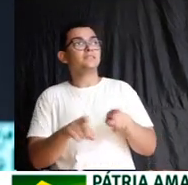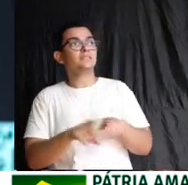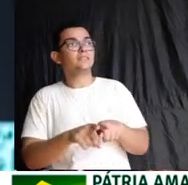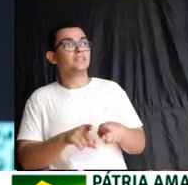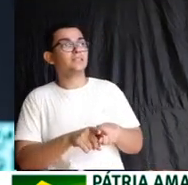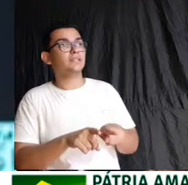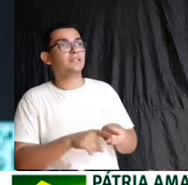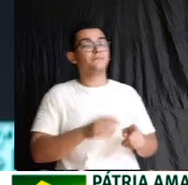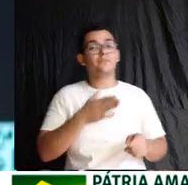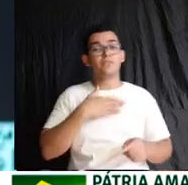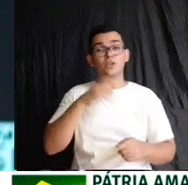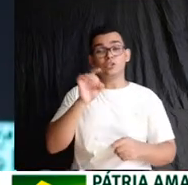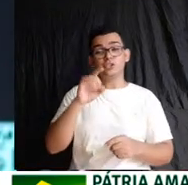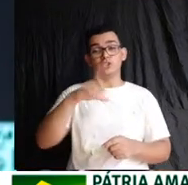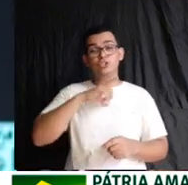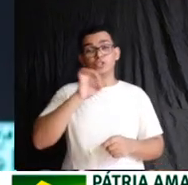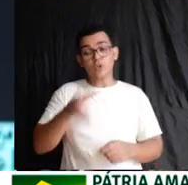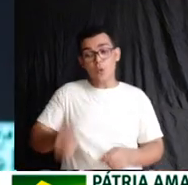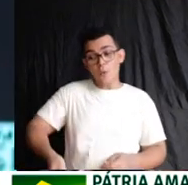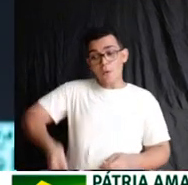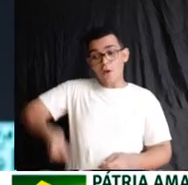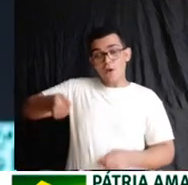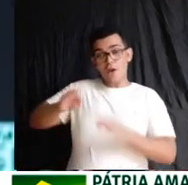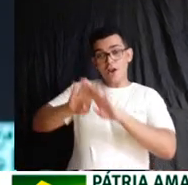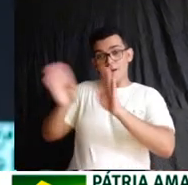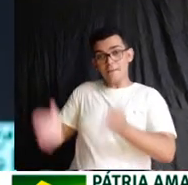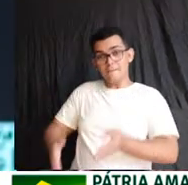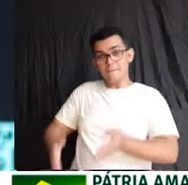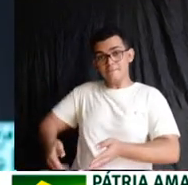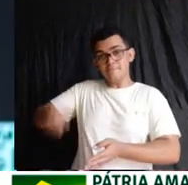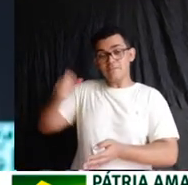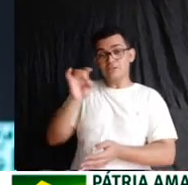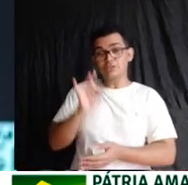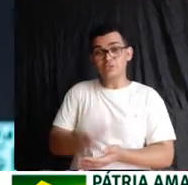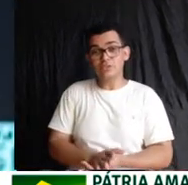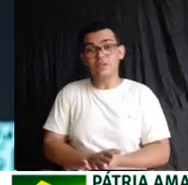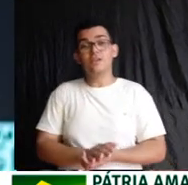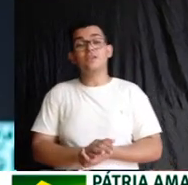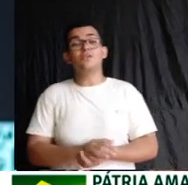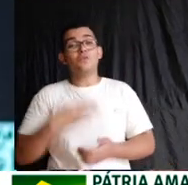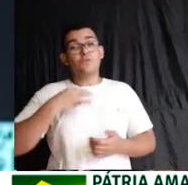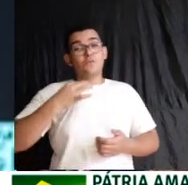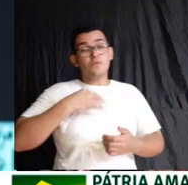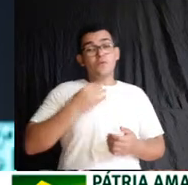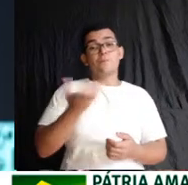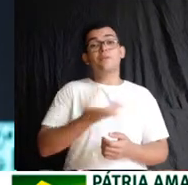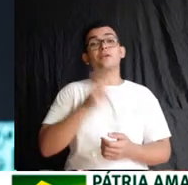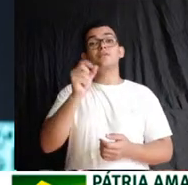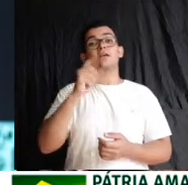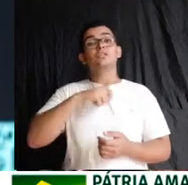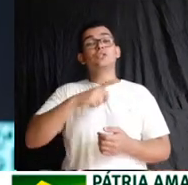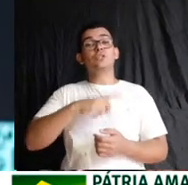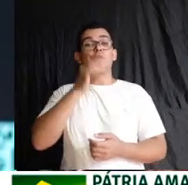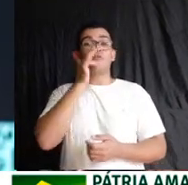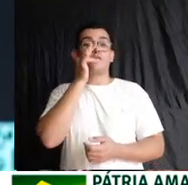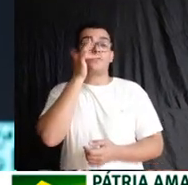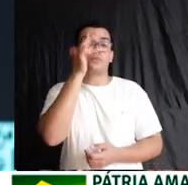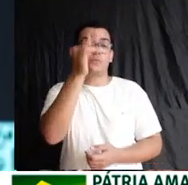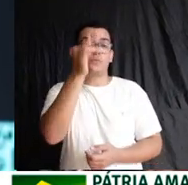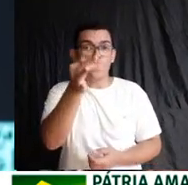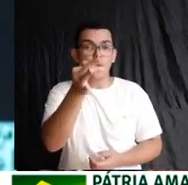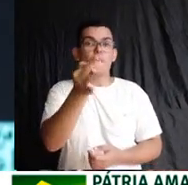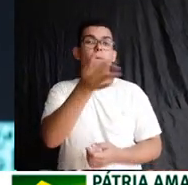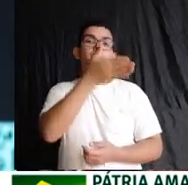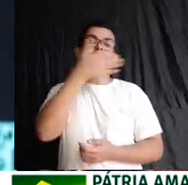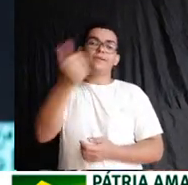né? Umas malas, roupa nas costas e viemos em busca de um futuro. Então, foi esse o